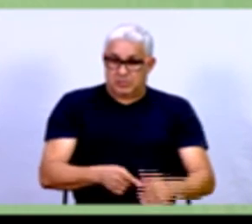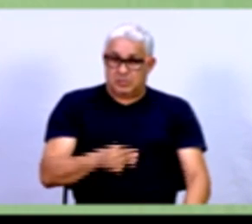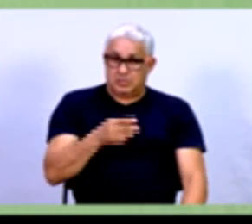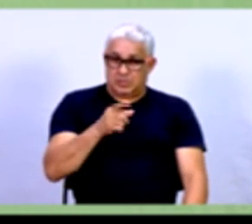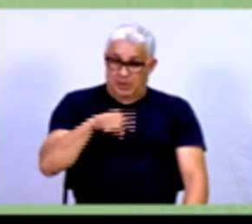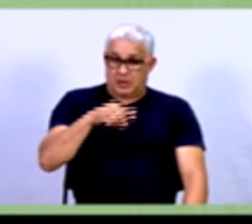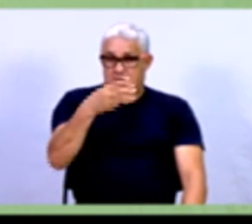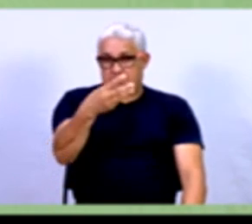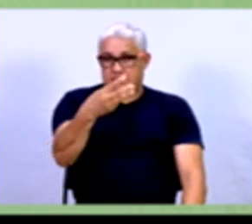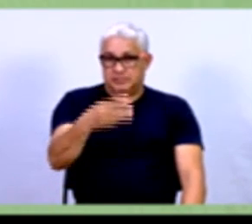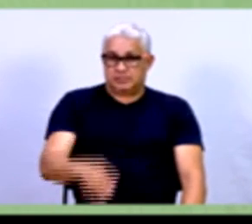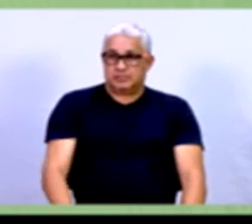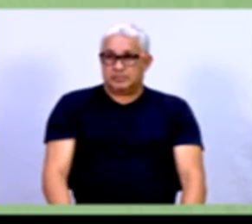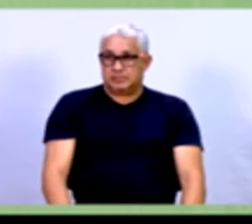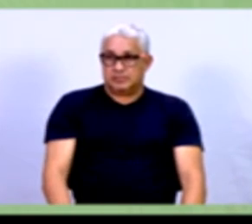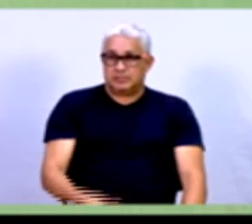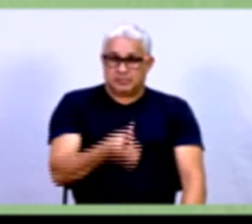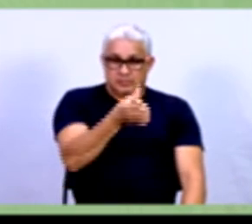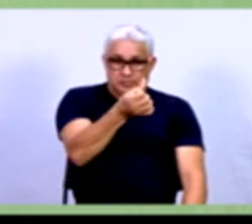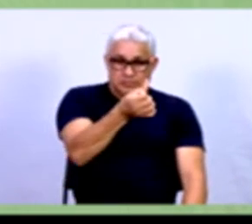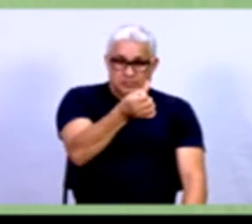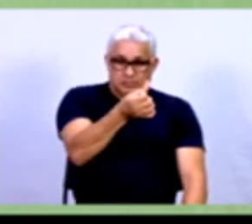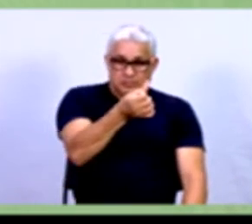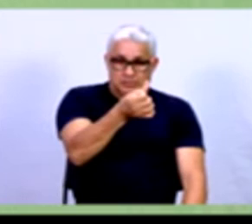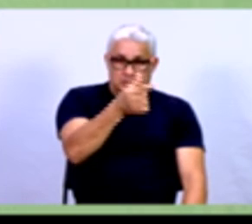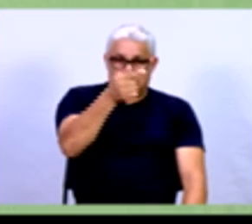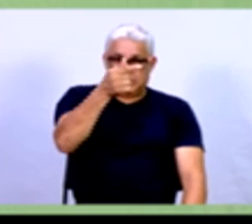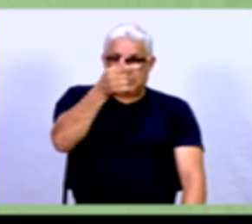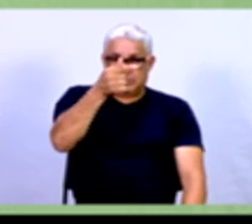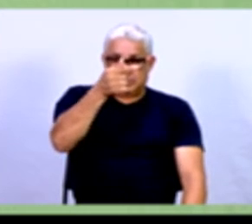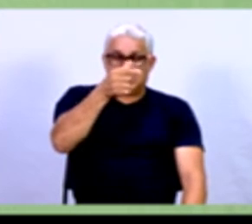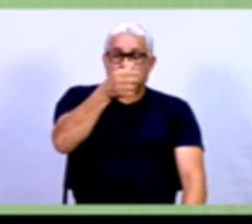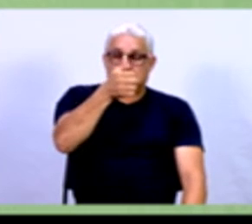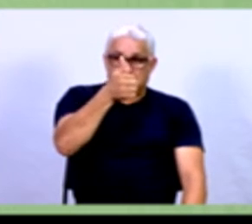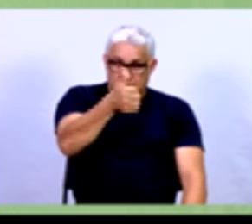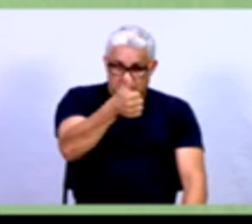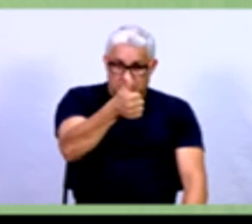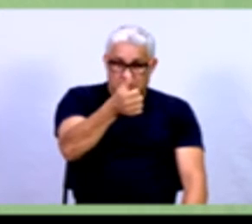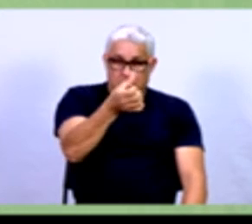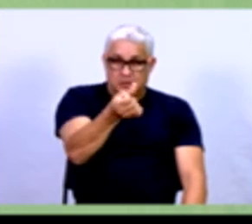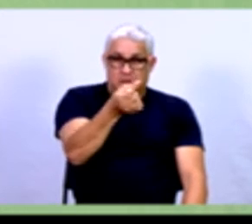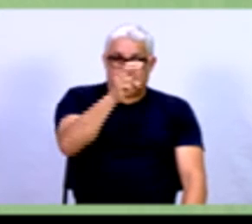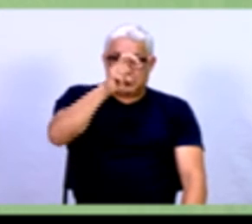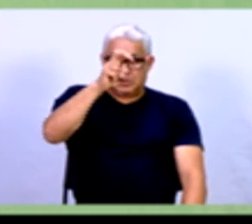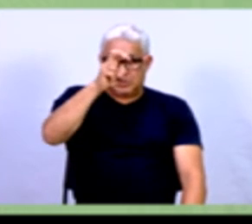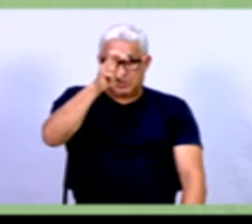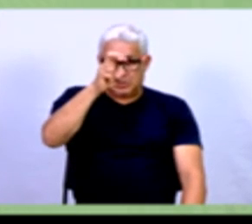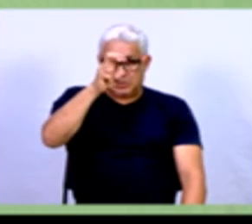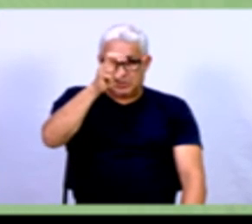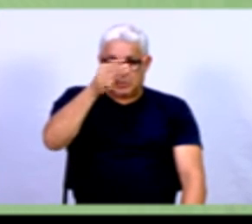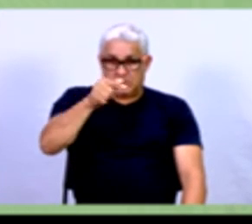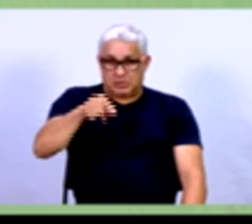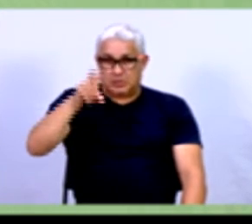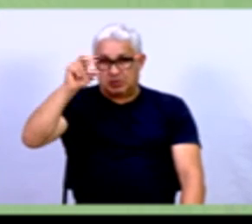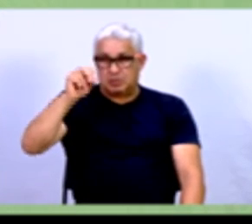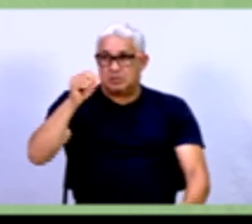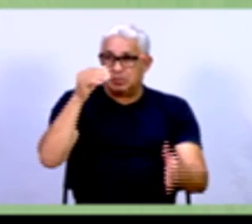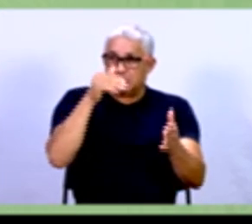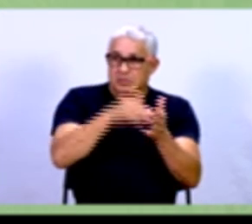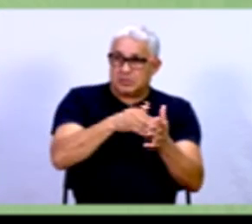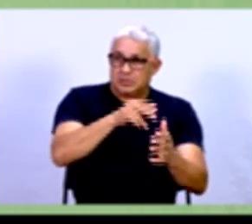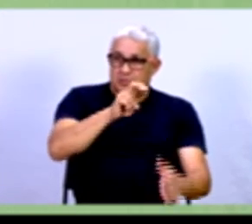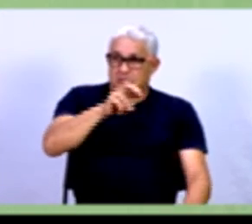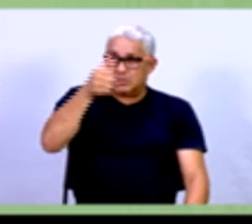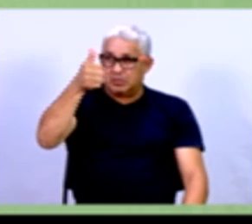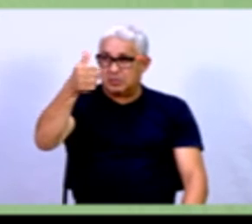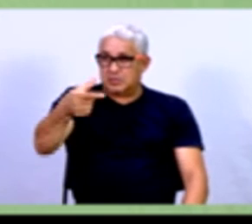3. De 657,50 até 812, quantos que a gente tem? A gente tem que ver que a gente vai vir até aqui, ó,